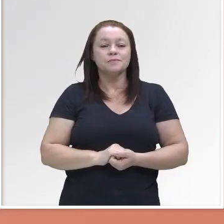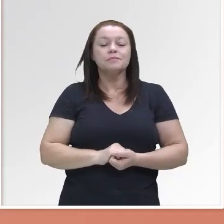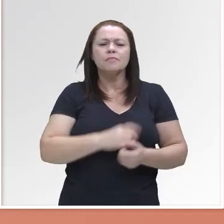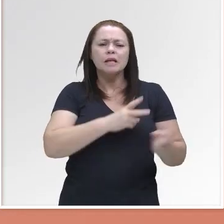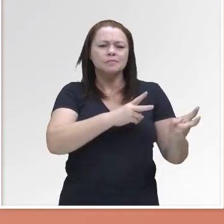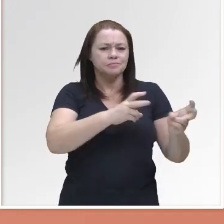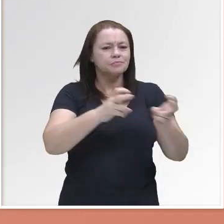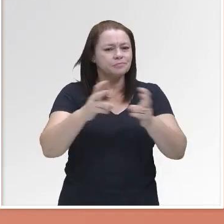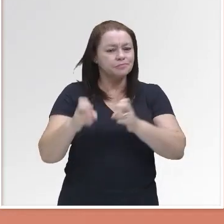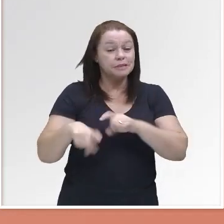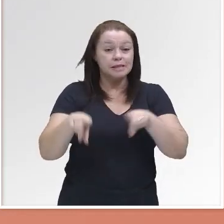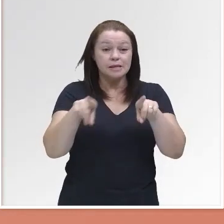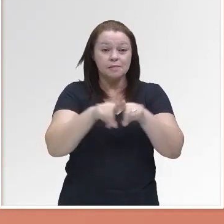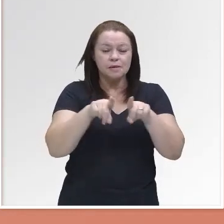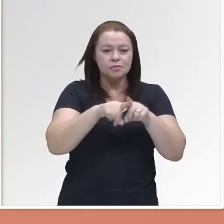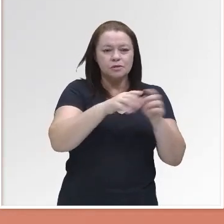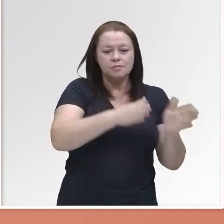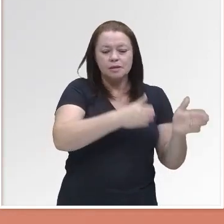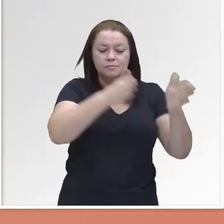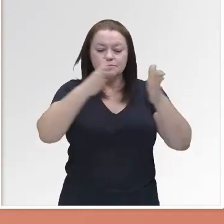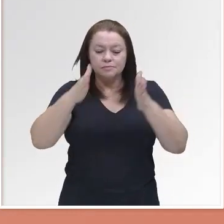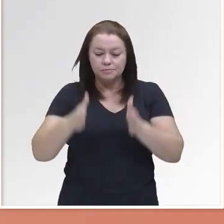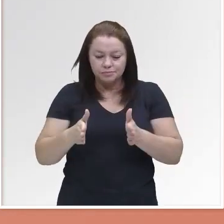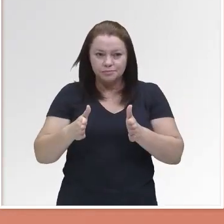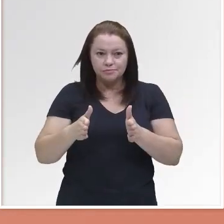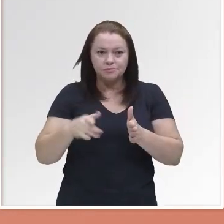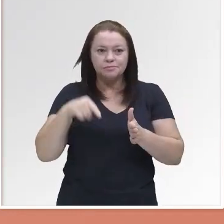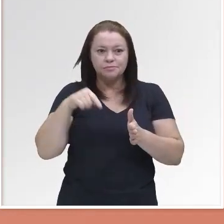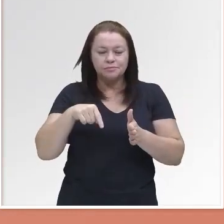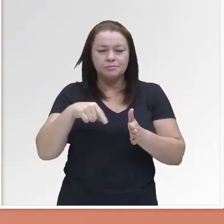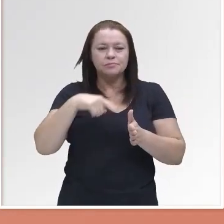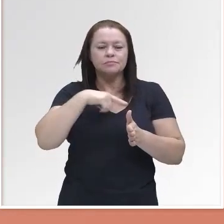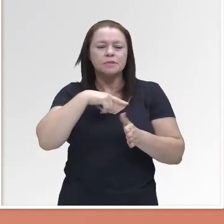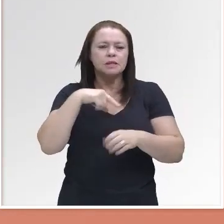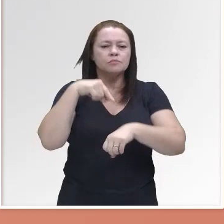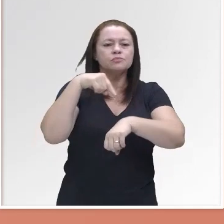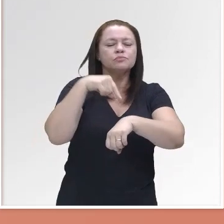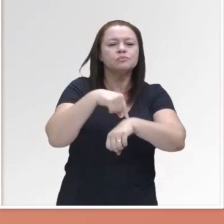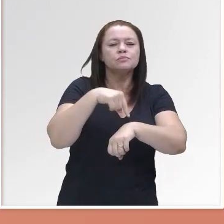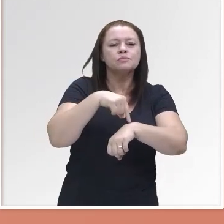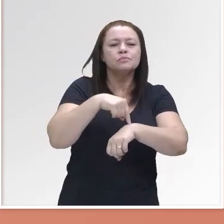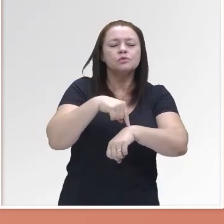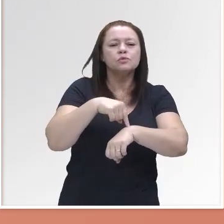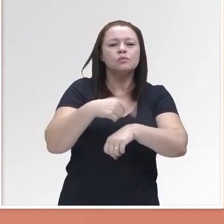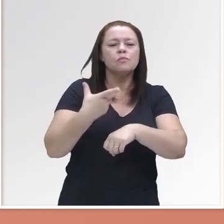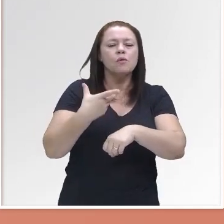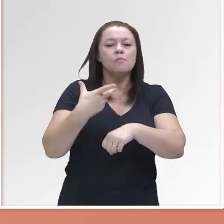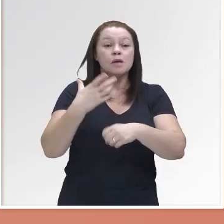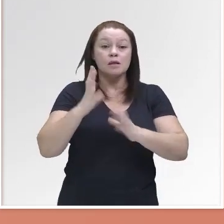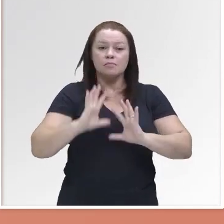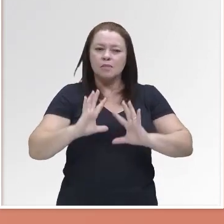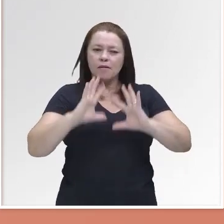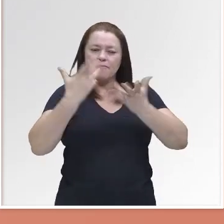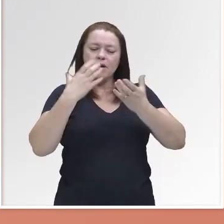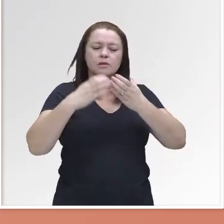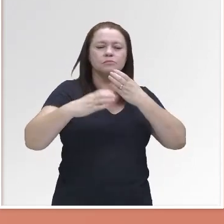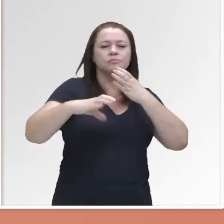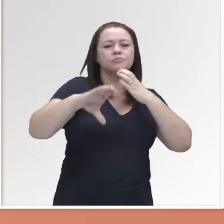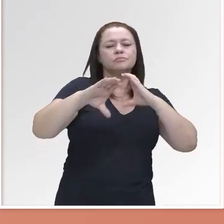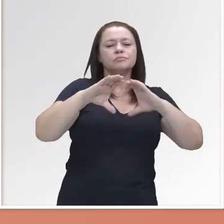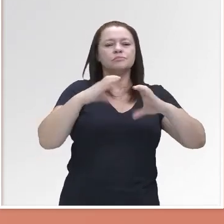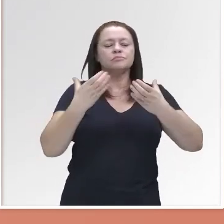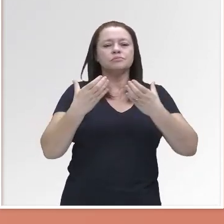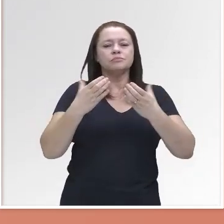Percebemos também na sequência de fatos que no momento do concerto, Ariel